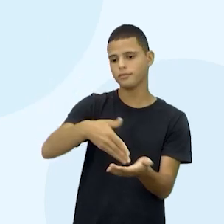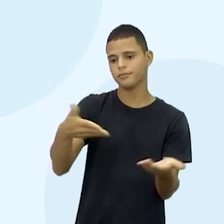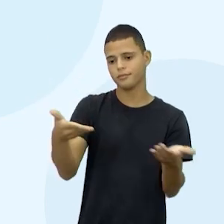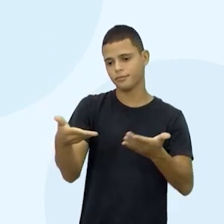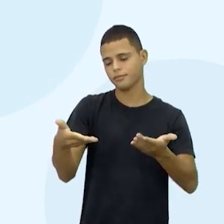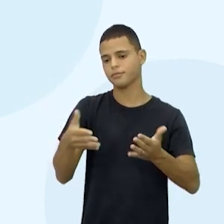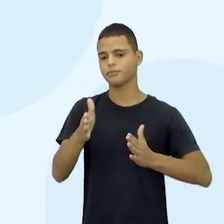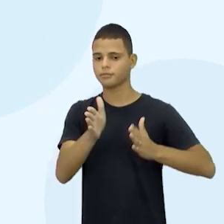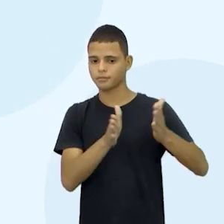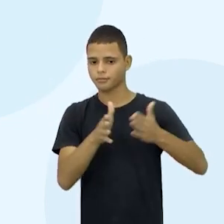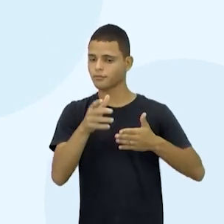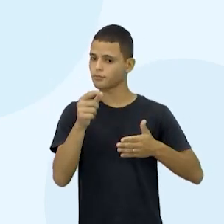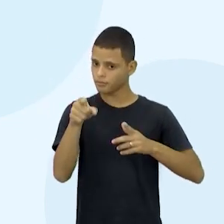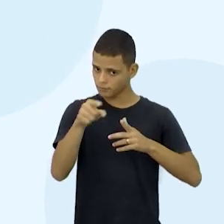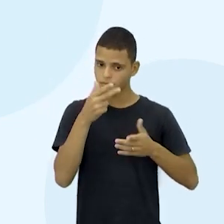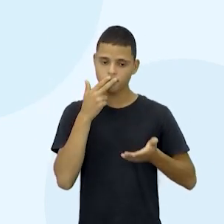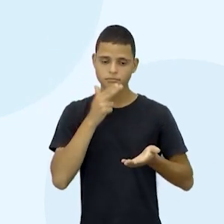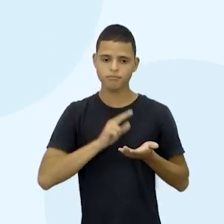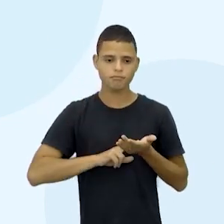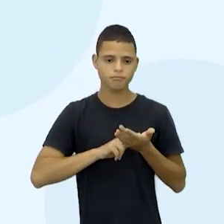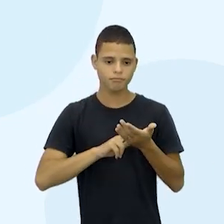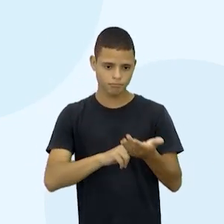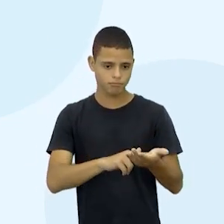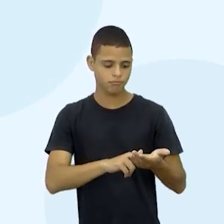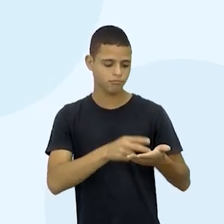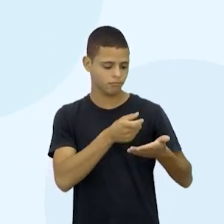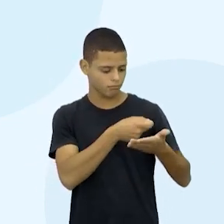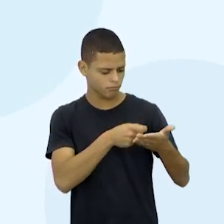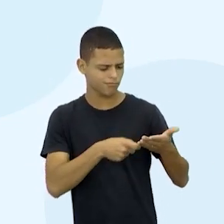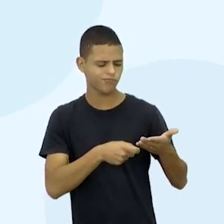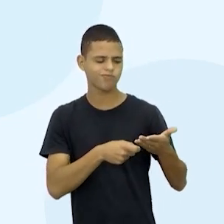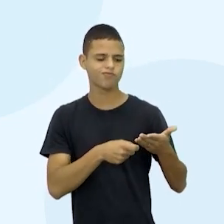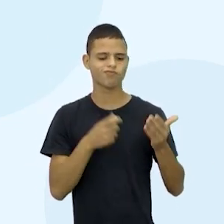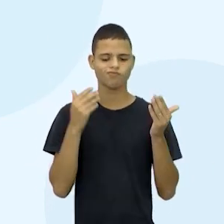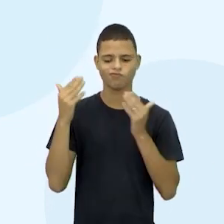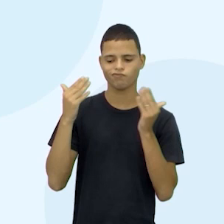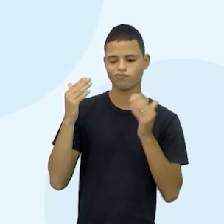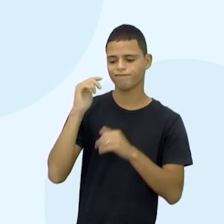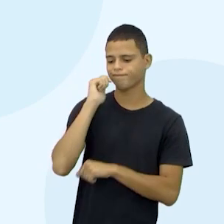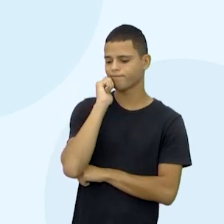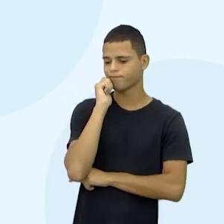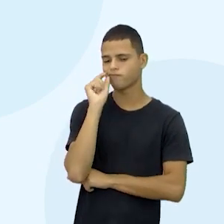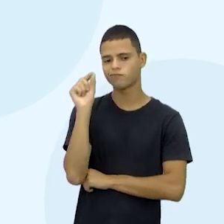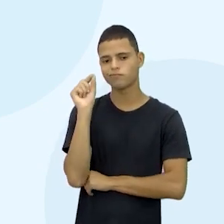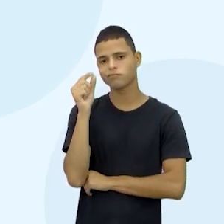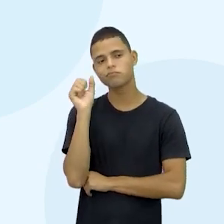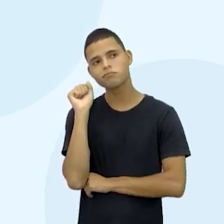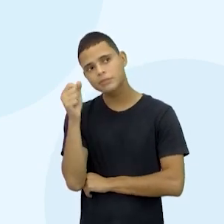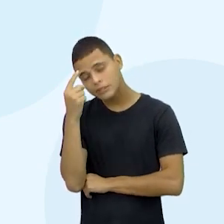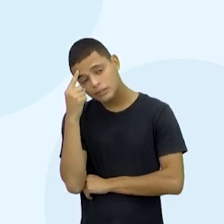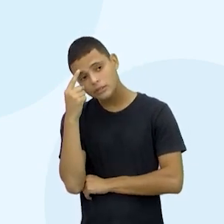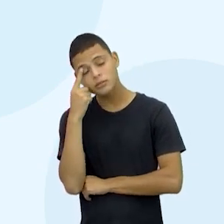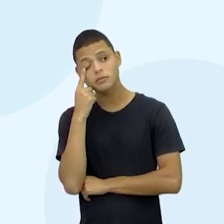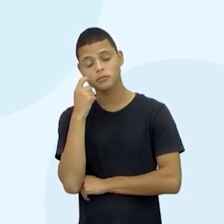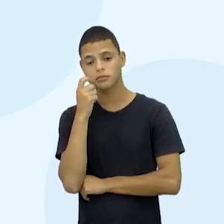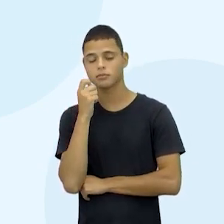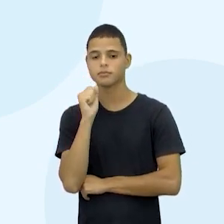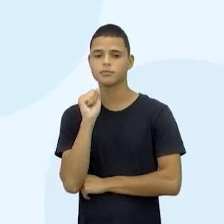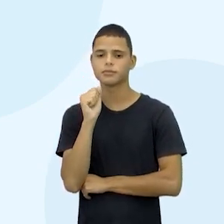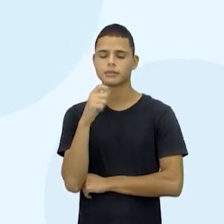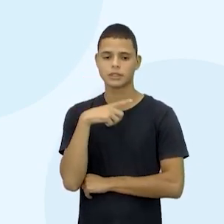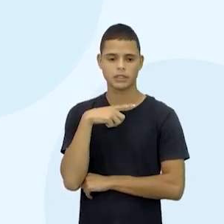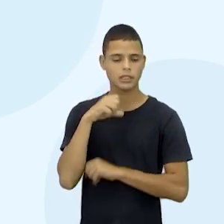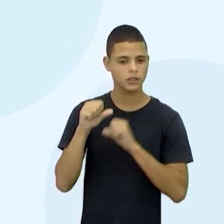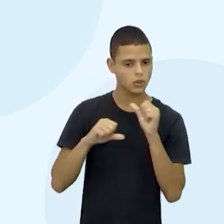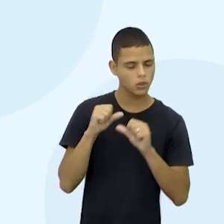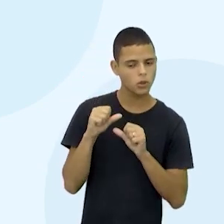eles vão abrir a carta e vão se questionar. O que eles podem se perguntar, professora? Eu não sei, ele pode perguntar se ele mudaria alguma